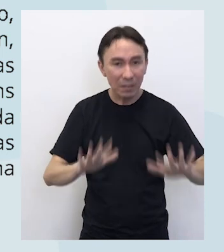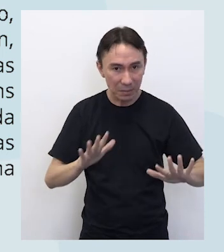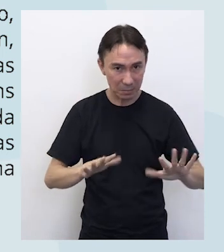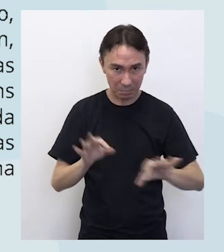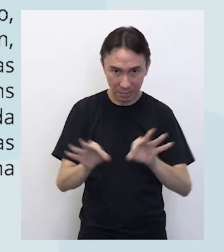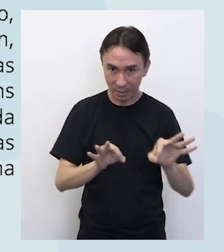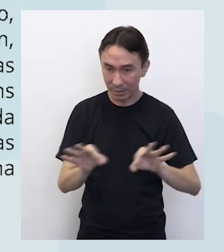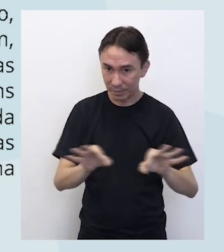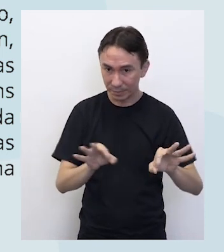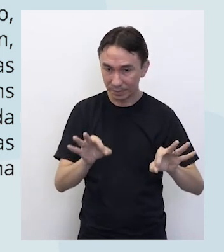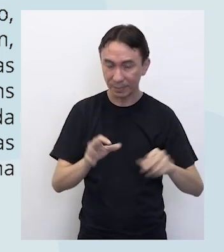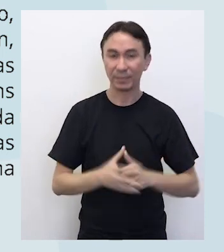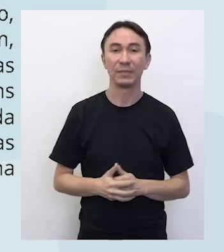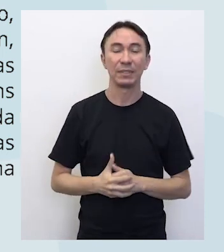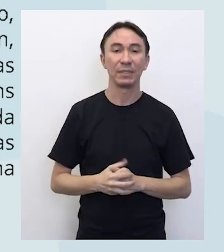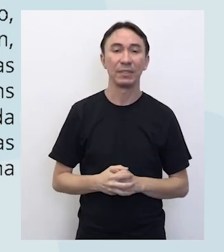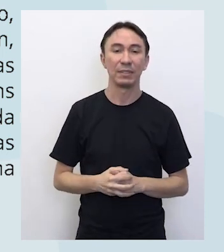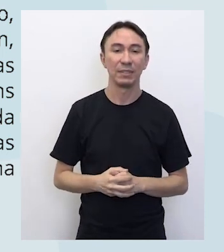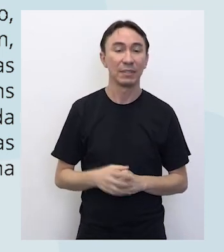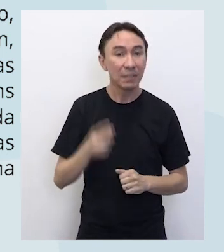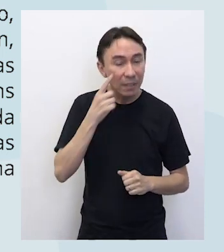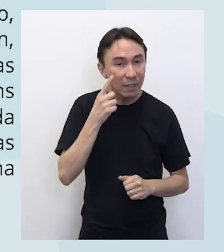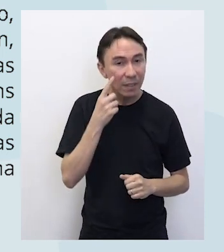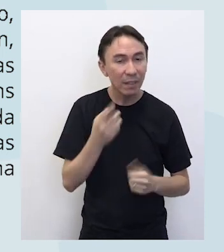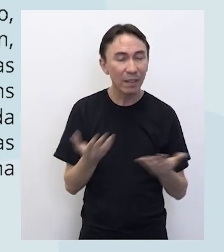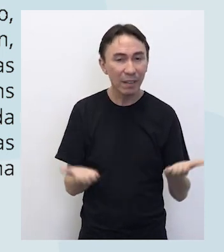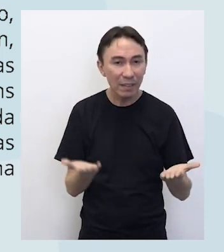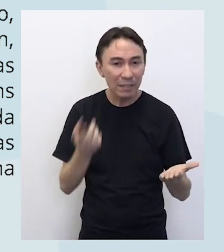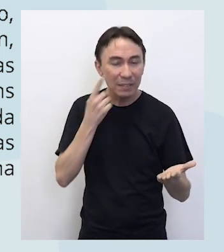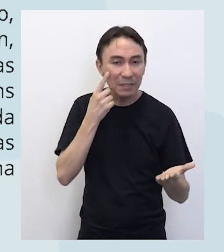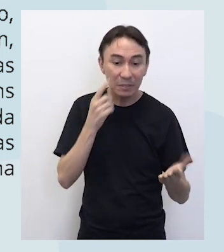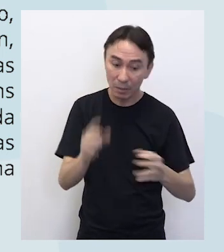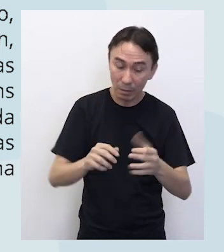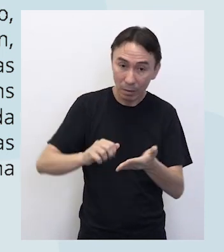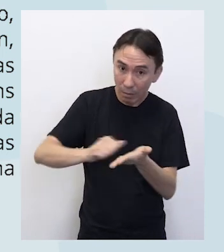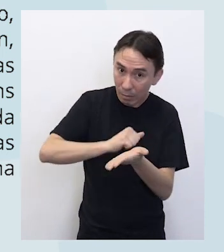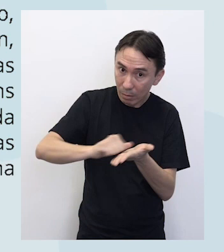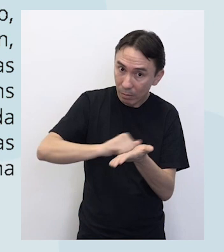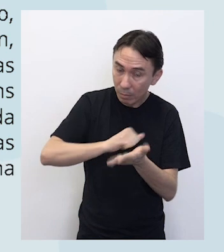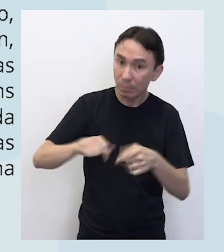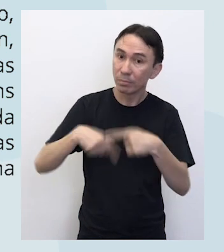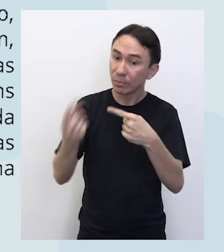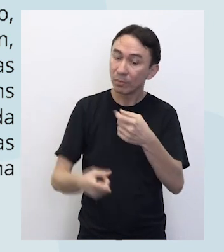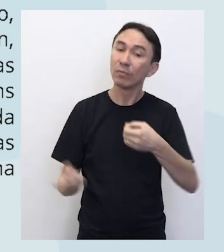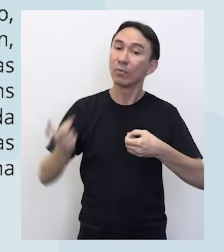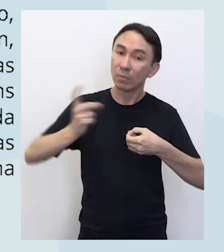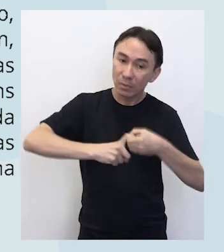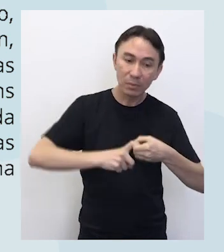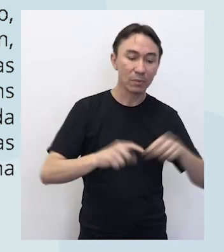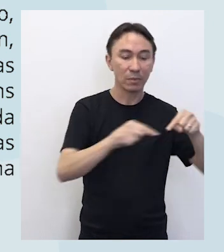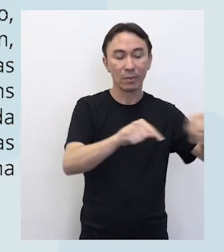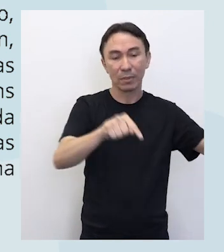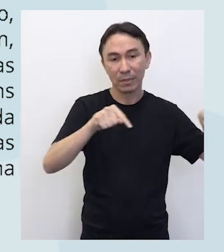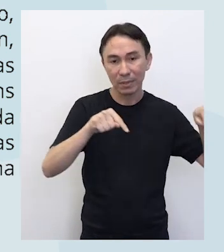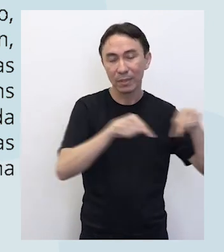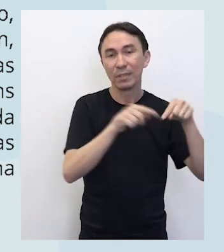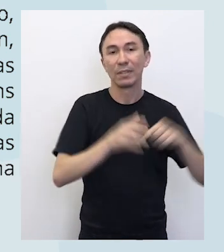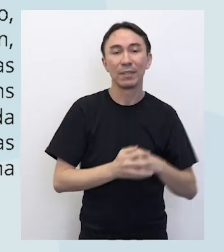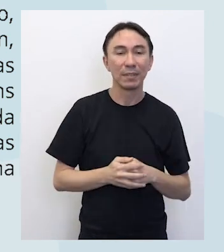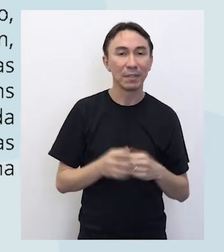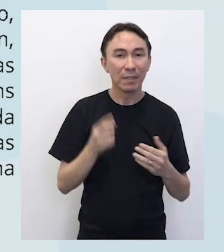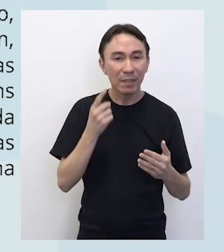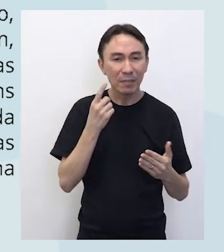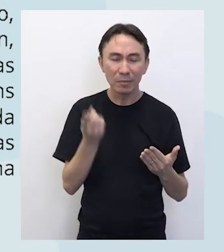bom? Finalizada a produção, gente, vocês guardem-a e quando do retorno das aulas presenciais, vocês podem estar apresentando para o professor,